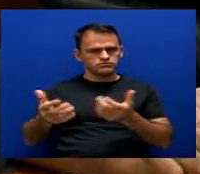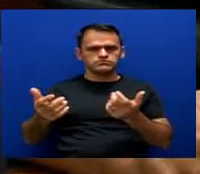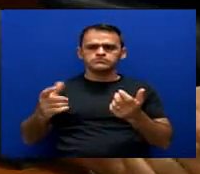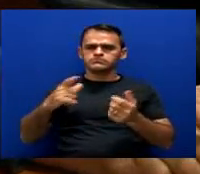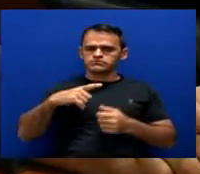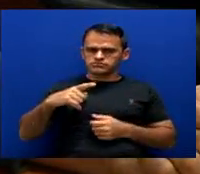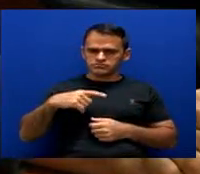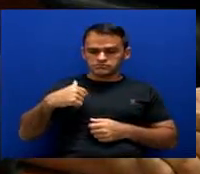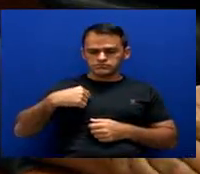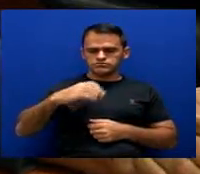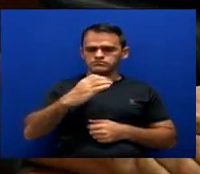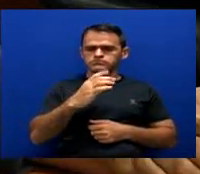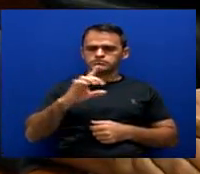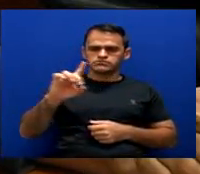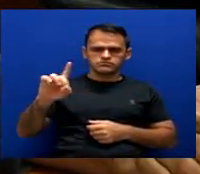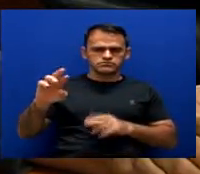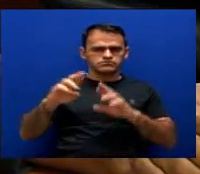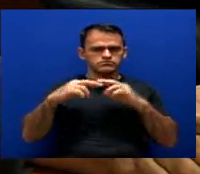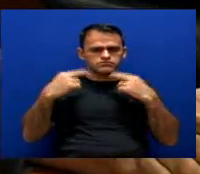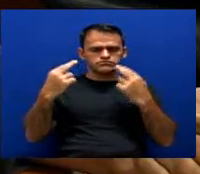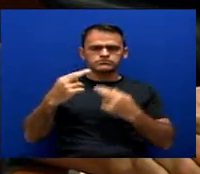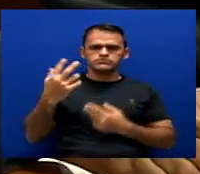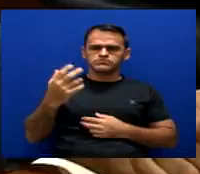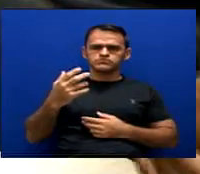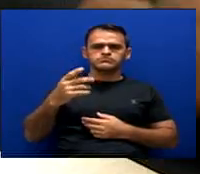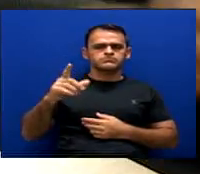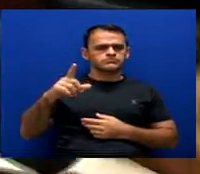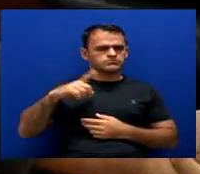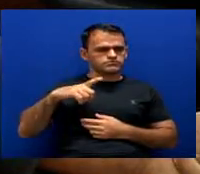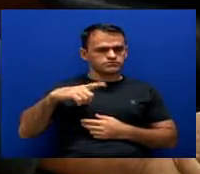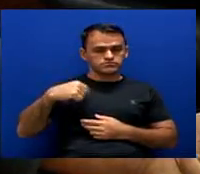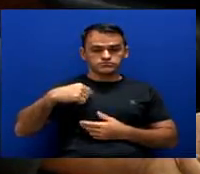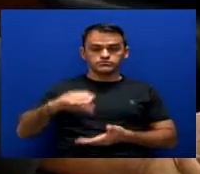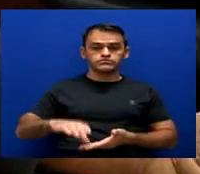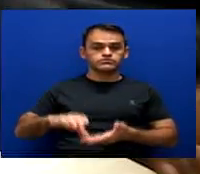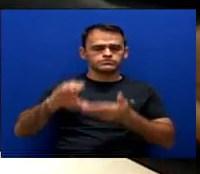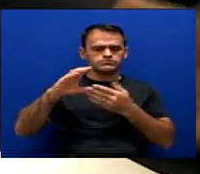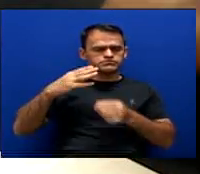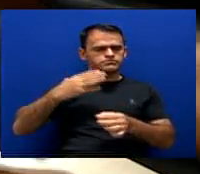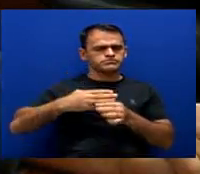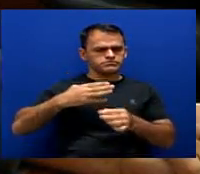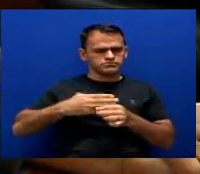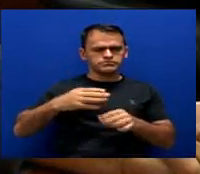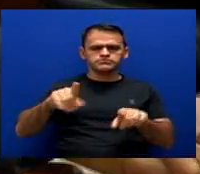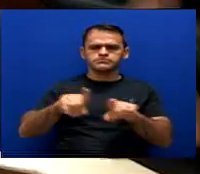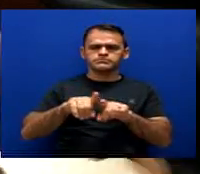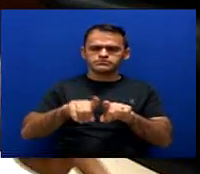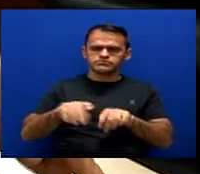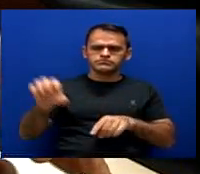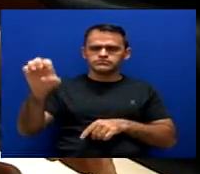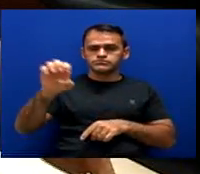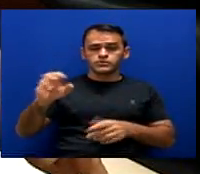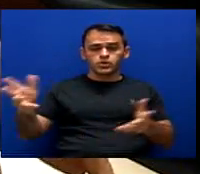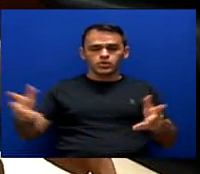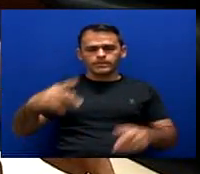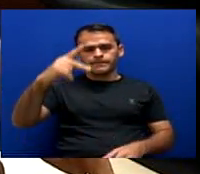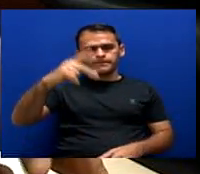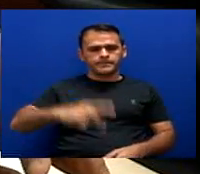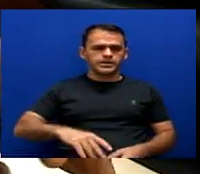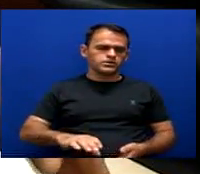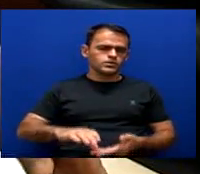que eu sou o coordenador de plenária da região sudoeste sou conselheiro municipal e também estadual e hoje presidente do conselho